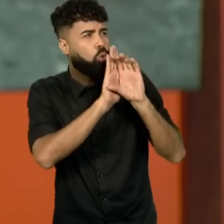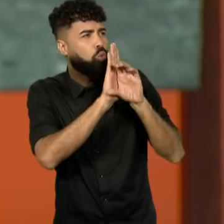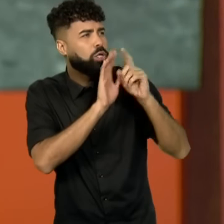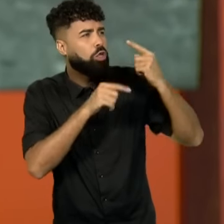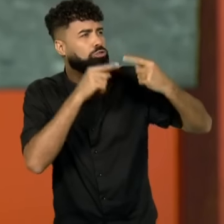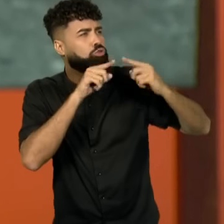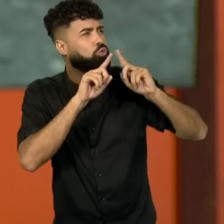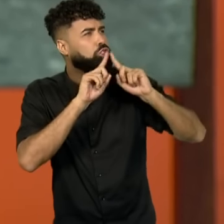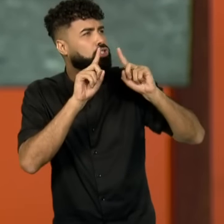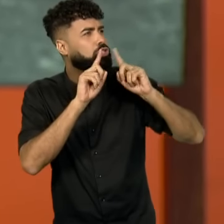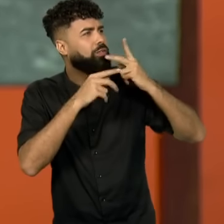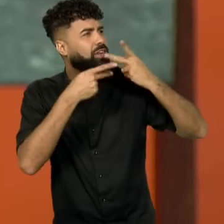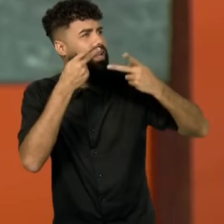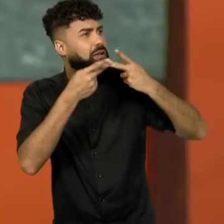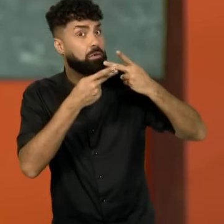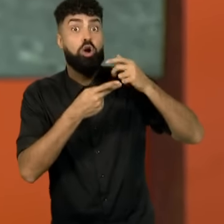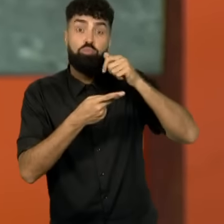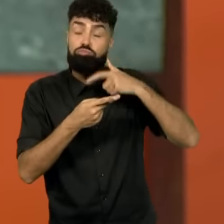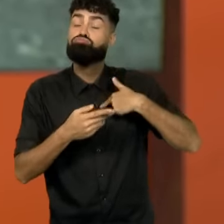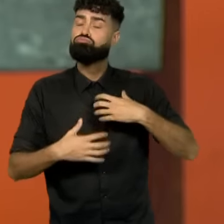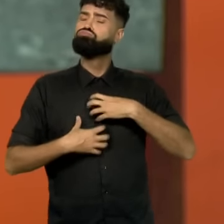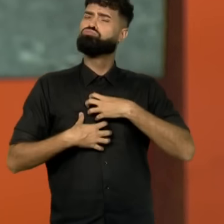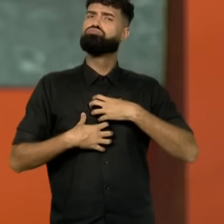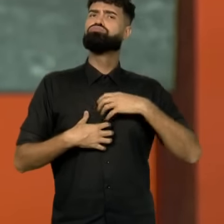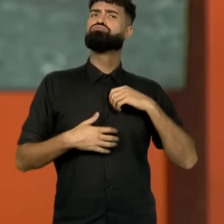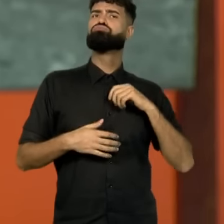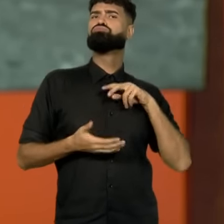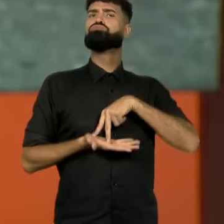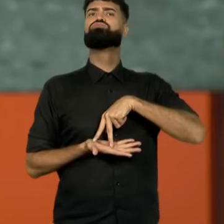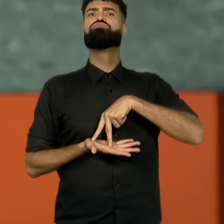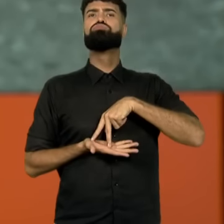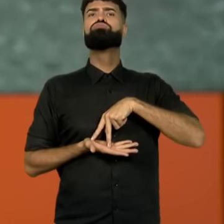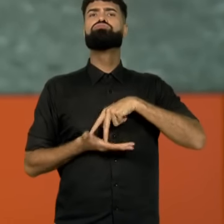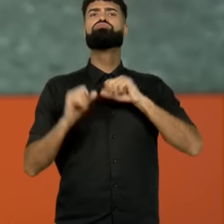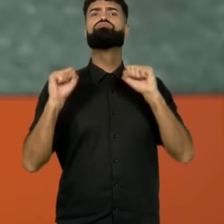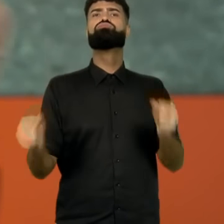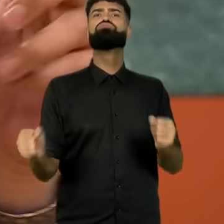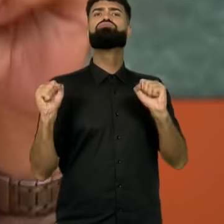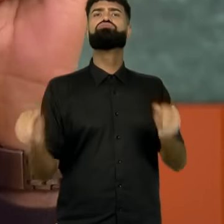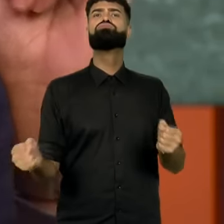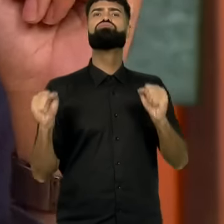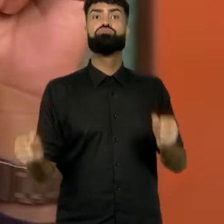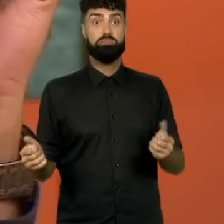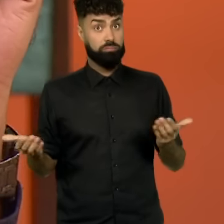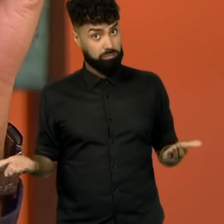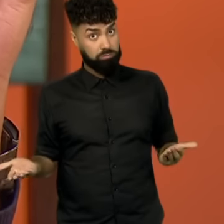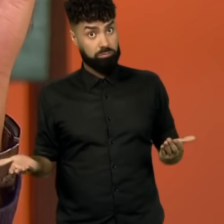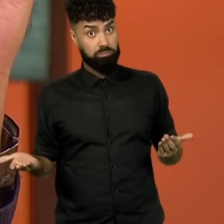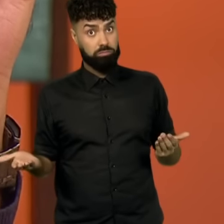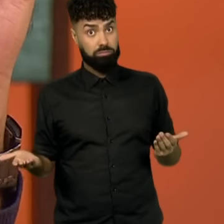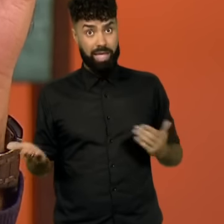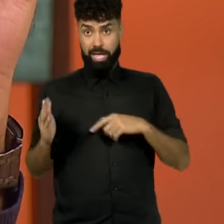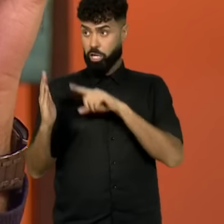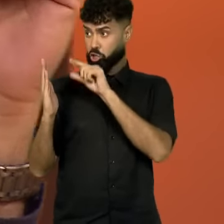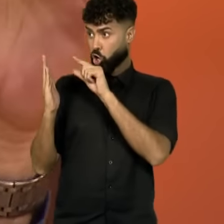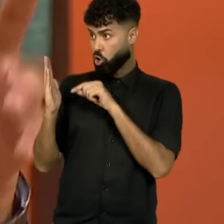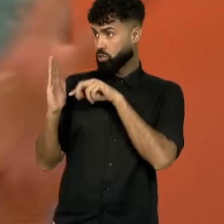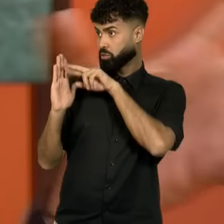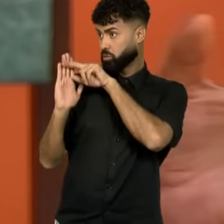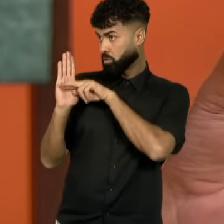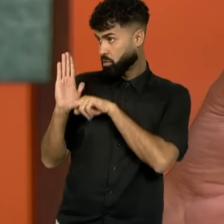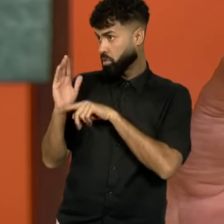essas bandeiras. Então, essa temporalidade da Clara, quando eu digo, não é somente do ponto de vista do repertório, né, que